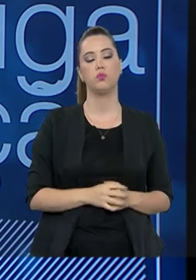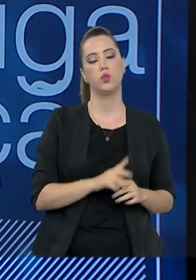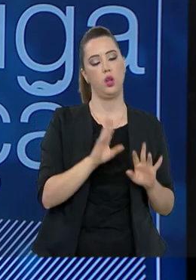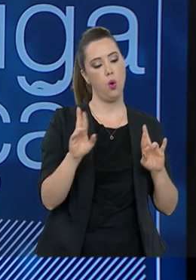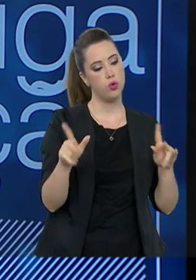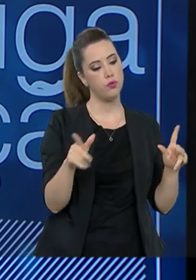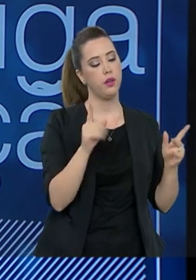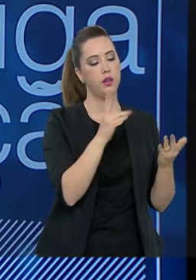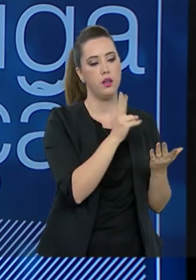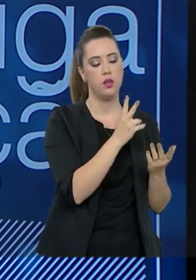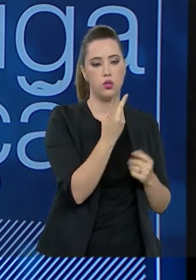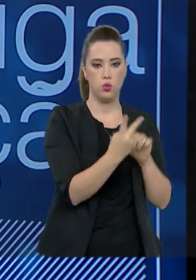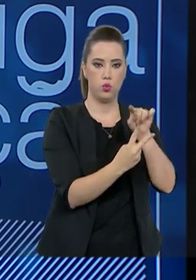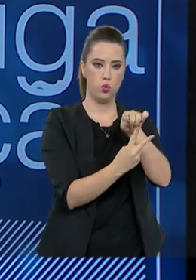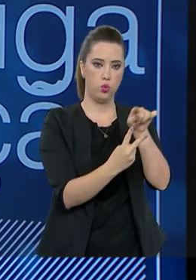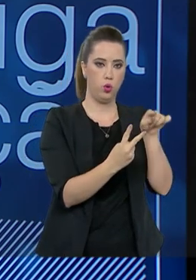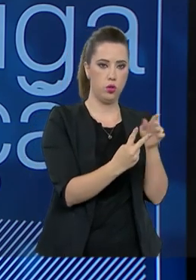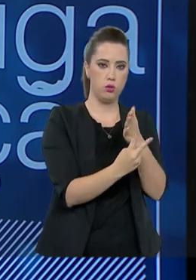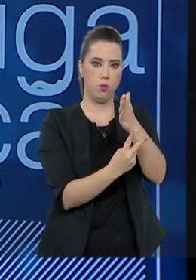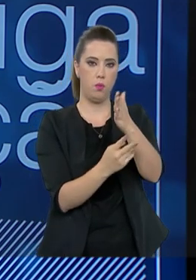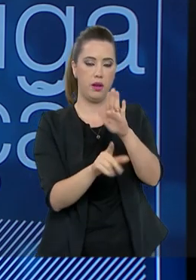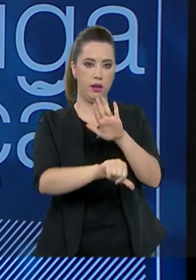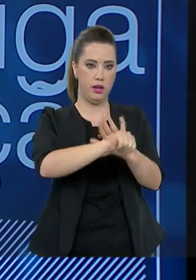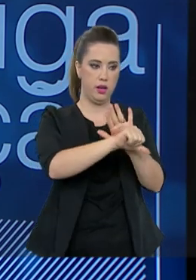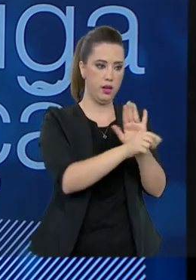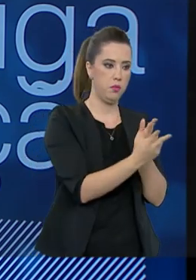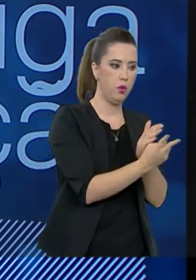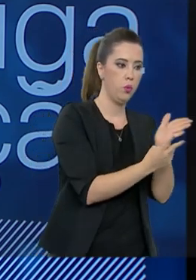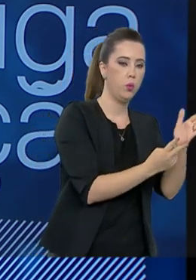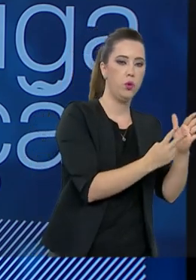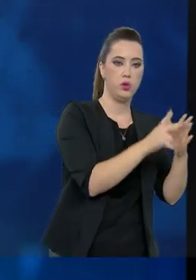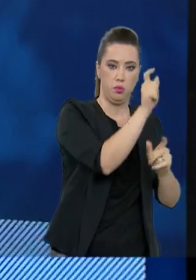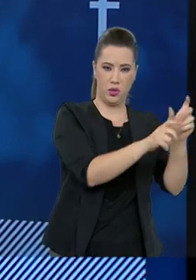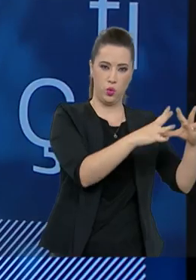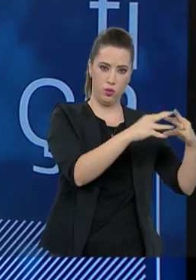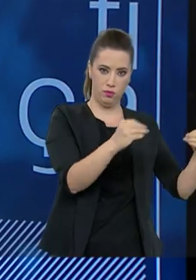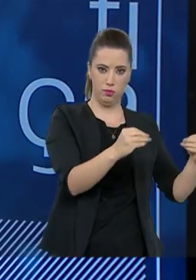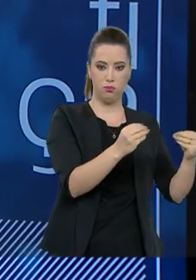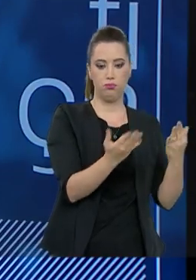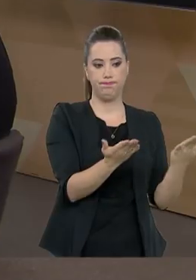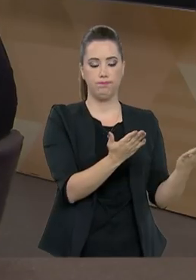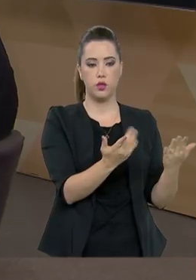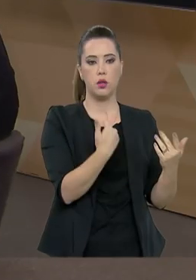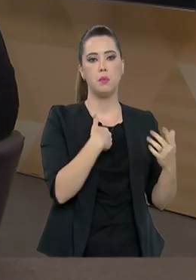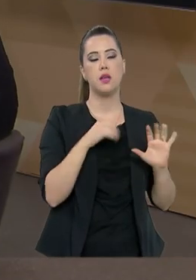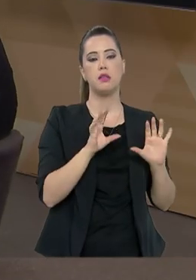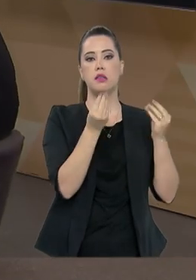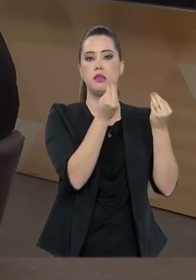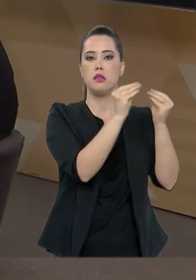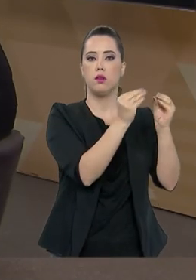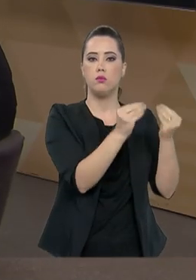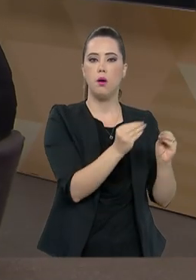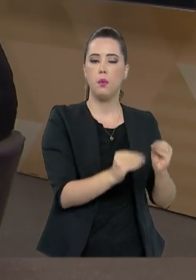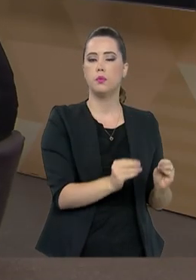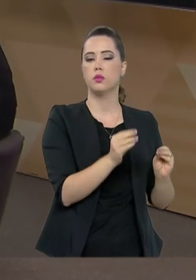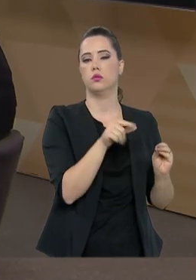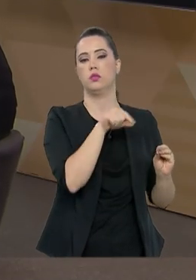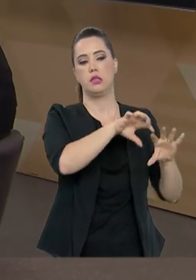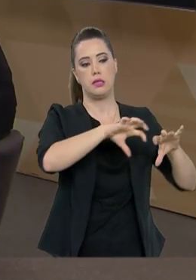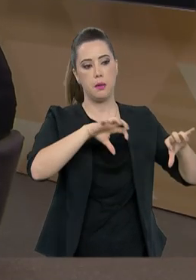reguladas de forma independente, mas tudo feito em pastas separadas dentro de um grande banco de